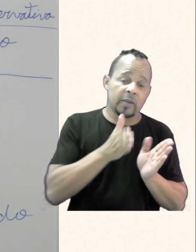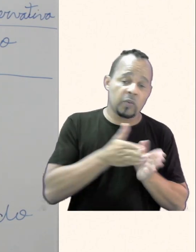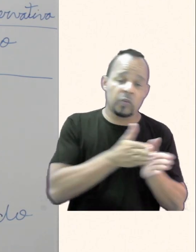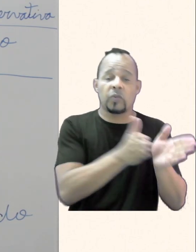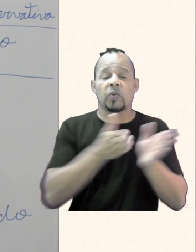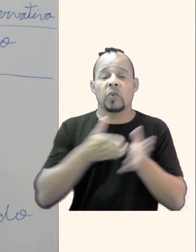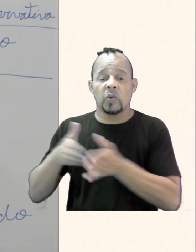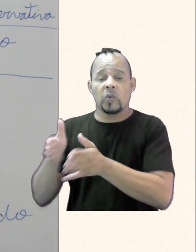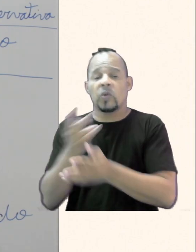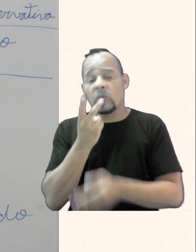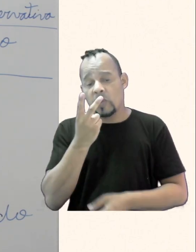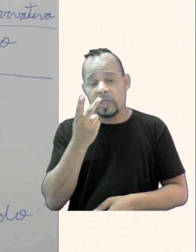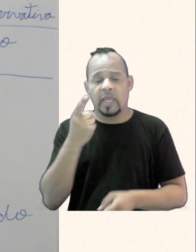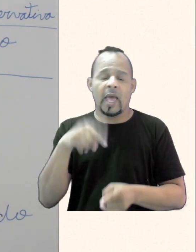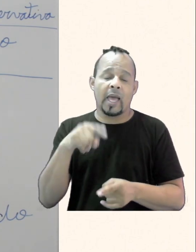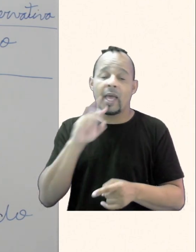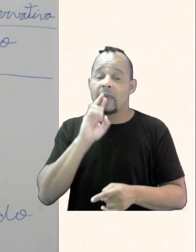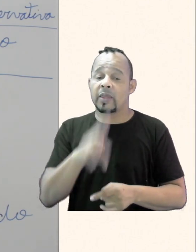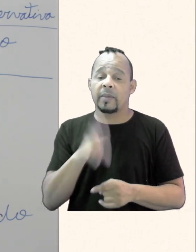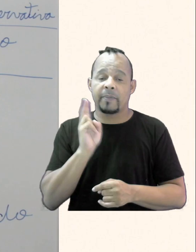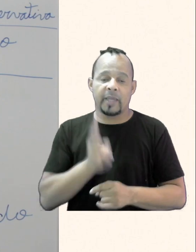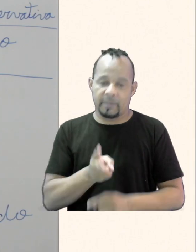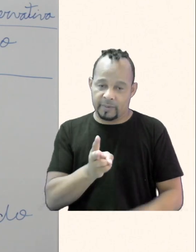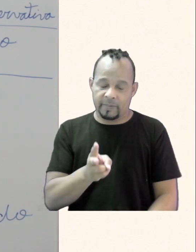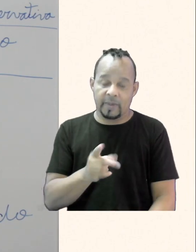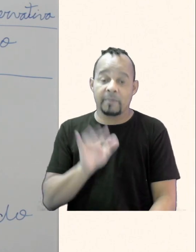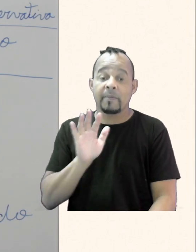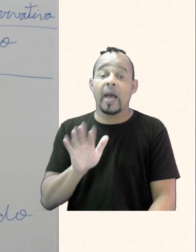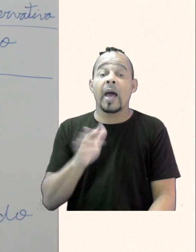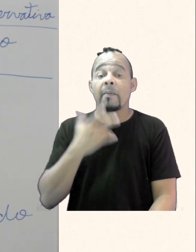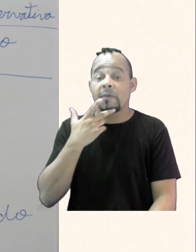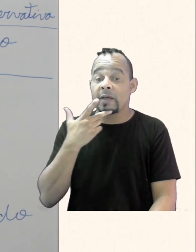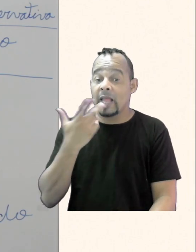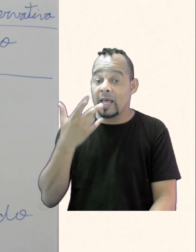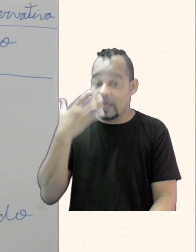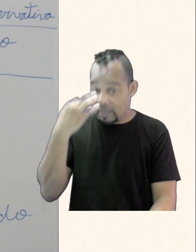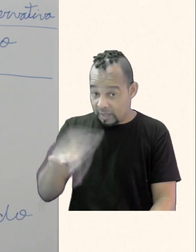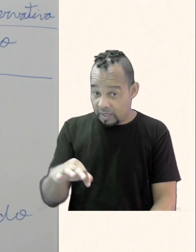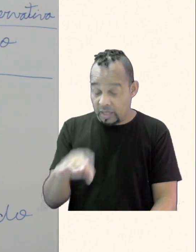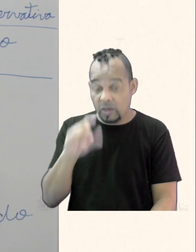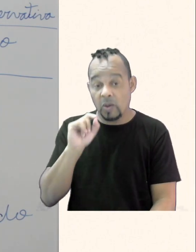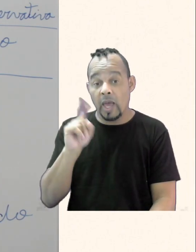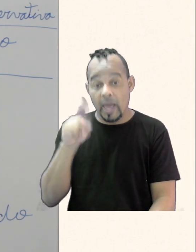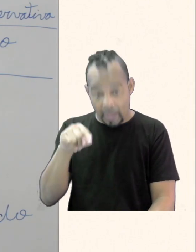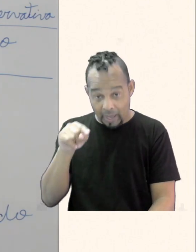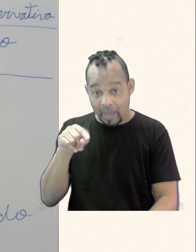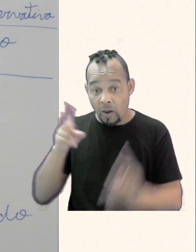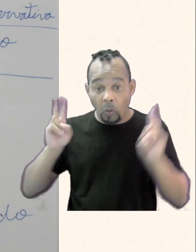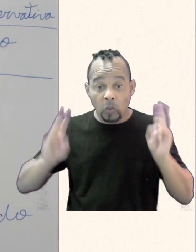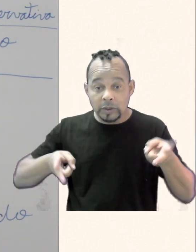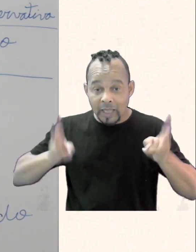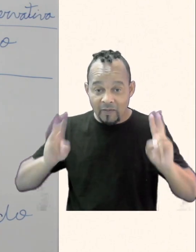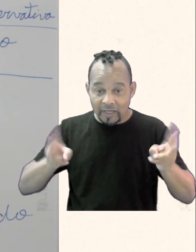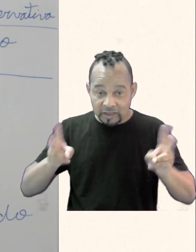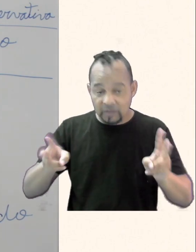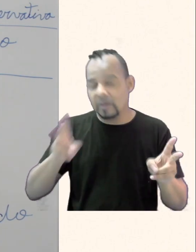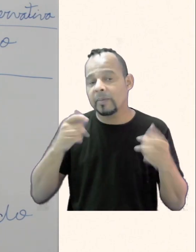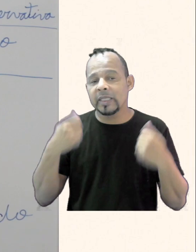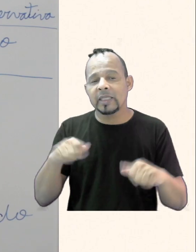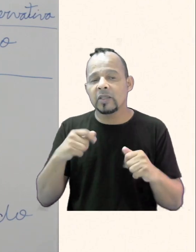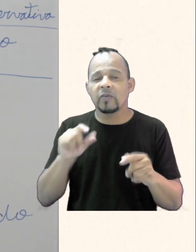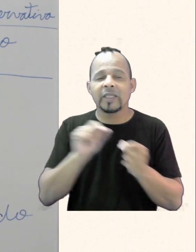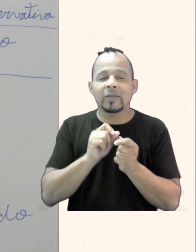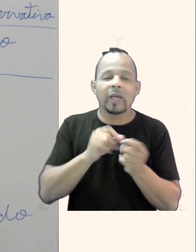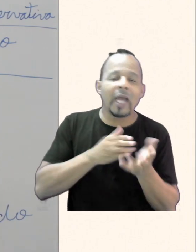resultado. Para afirmar que ela é conservativa, nós teríamos que fazer todos os